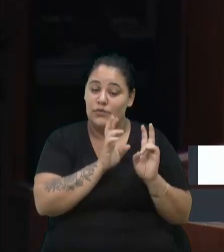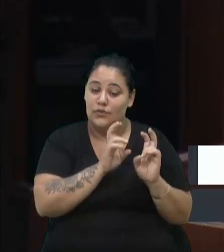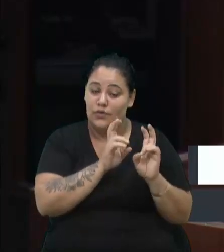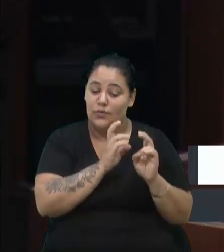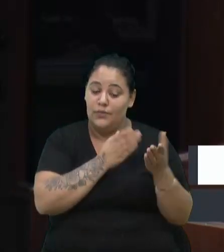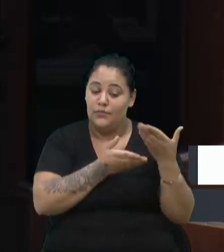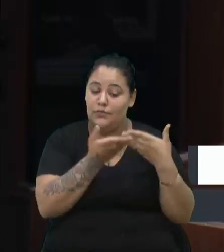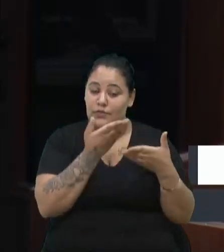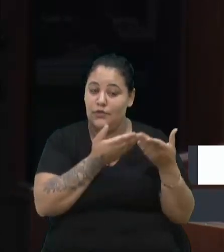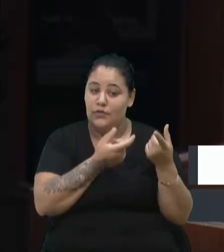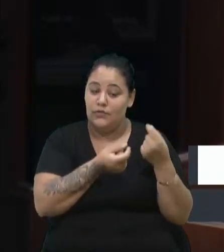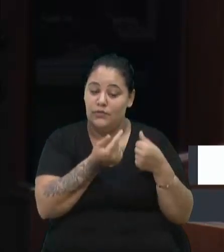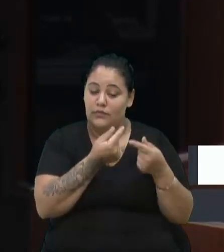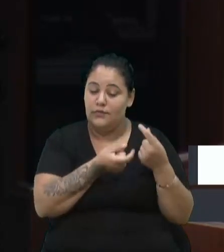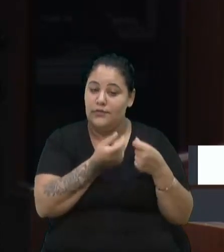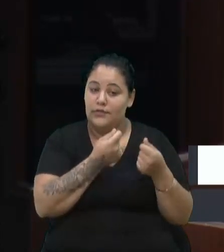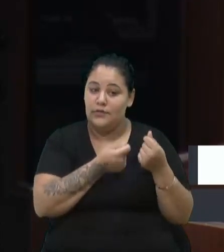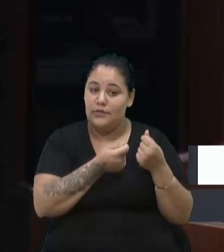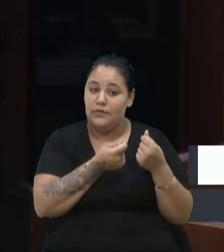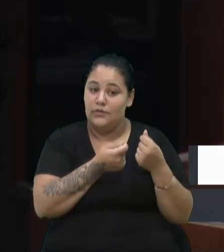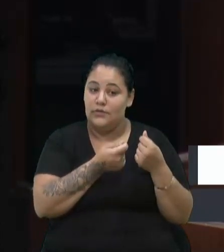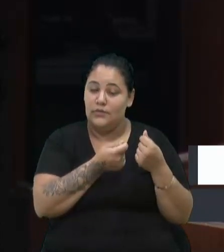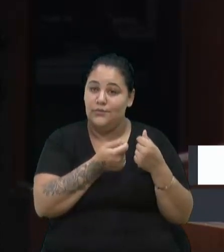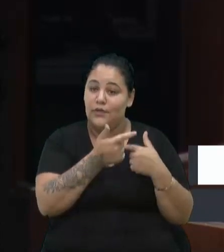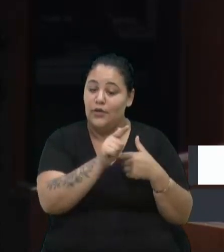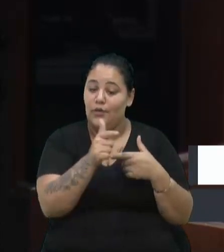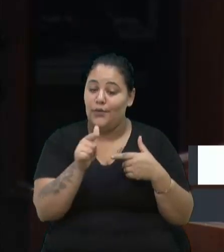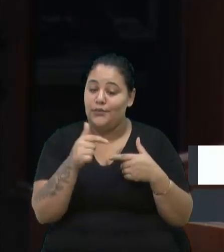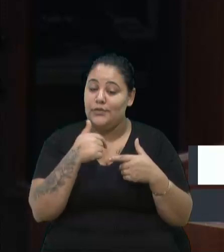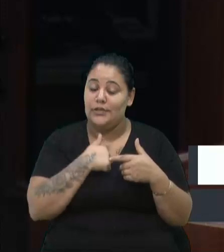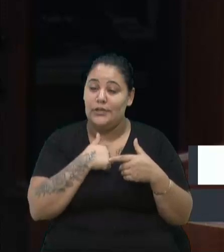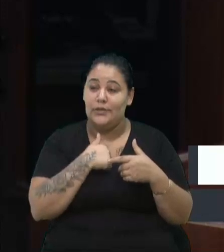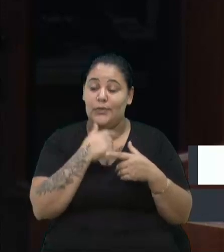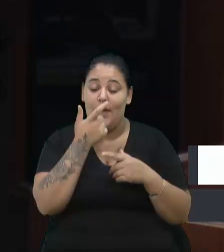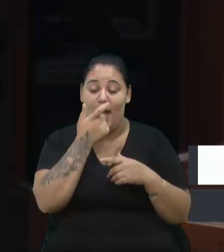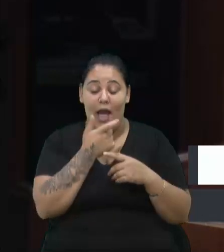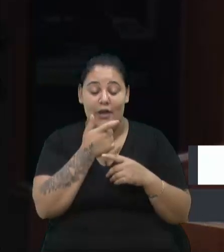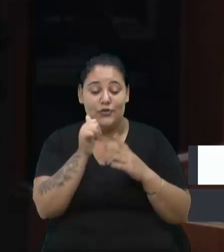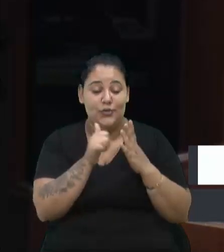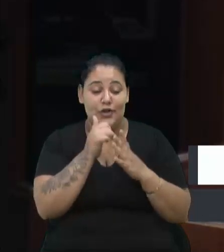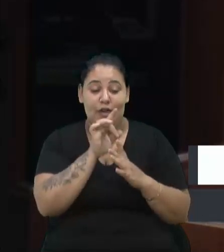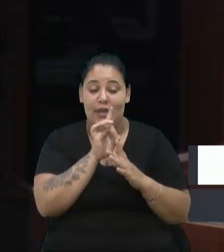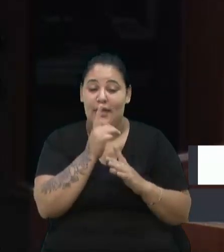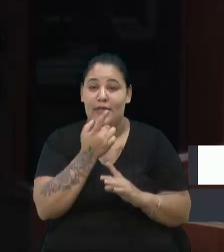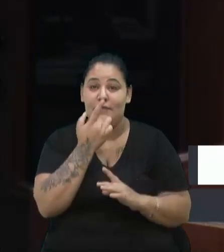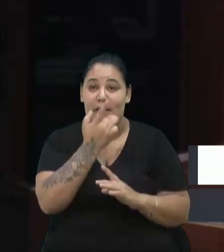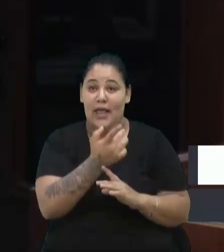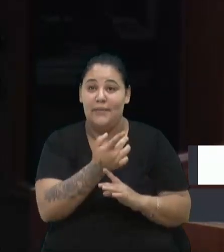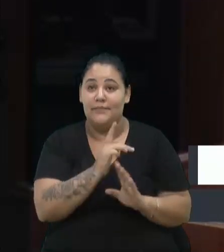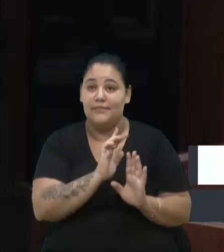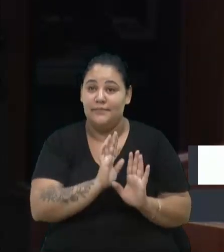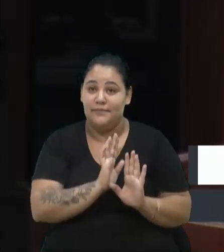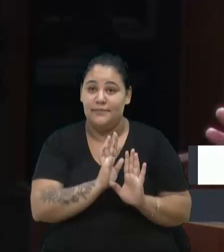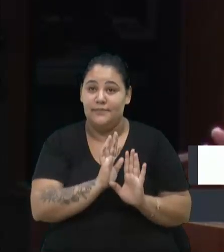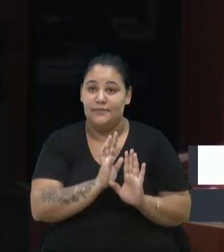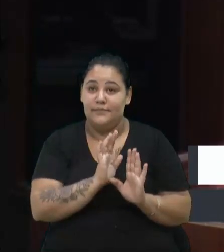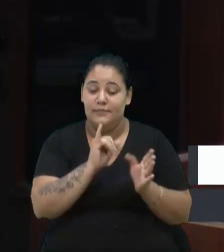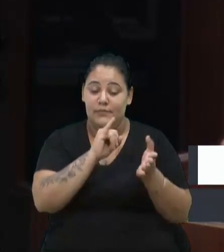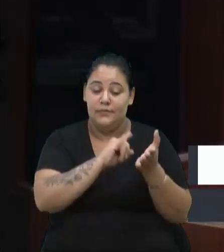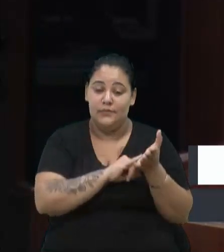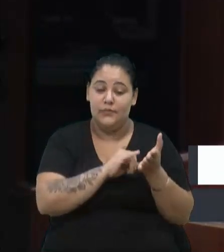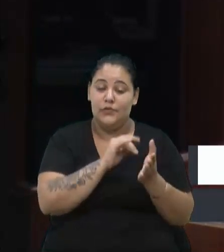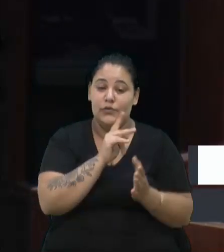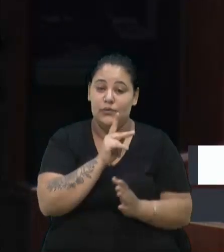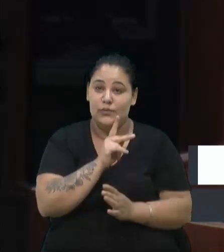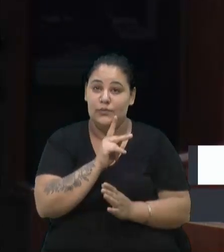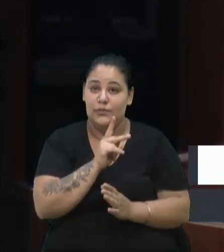financeira, que estava sepultado. Entre outros que eu prefiro nem falar aqui, porque de repente posso estar dando ideia. É o imposto do PIX,